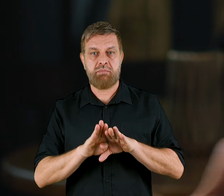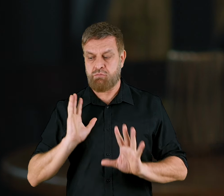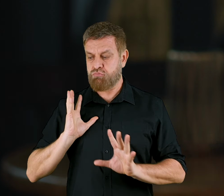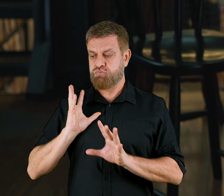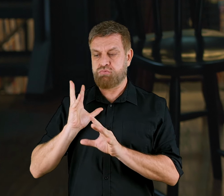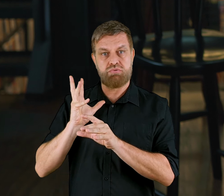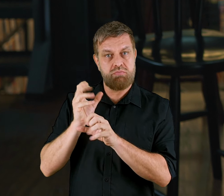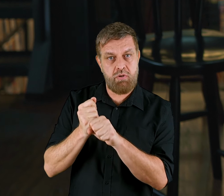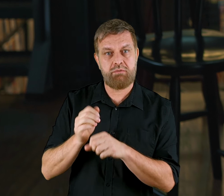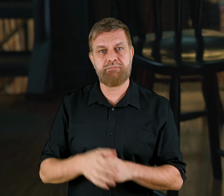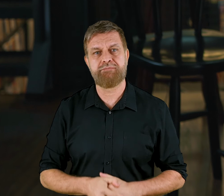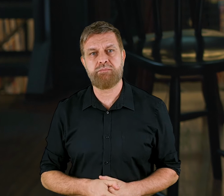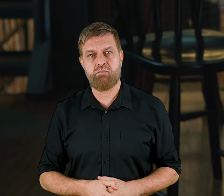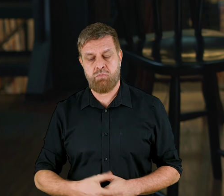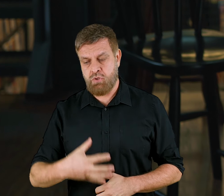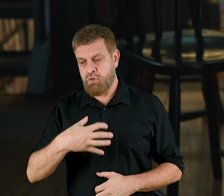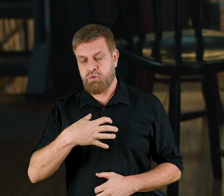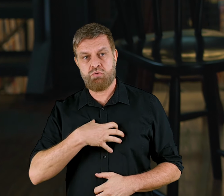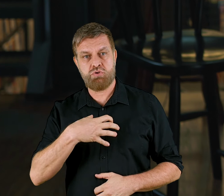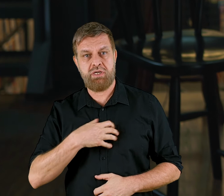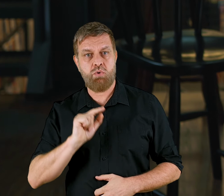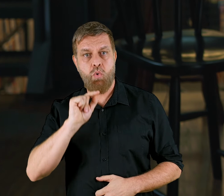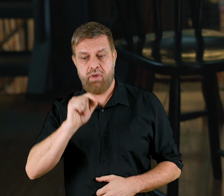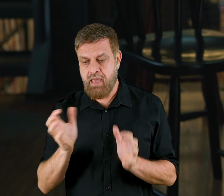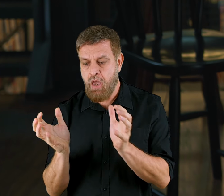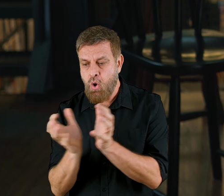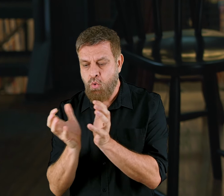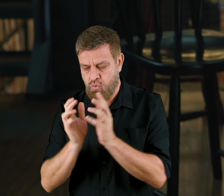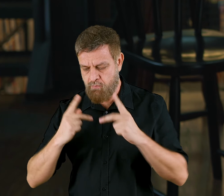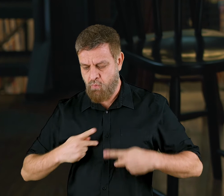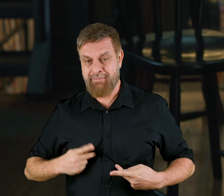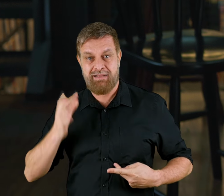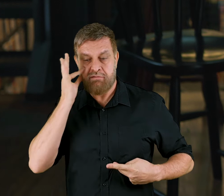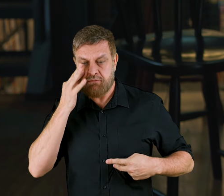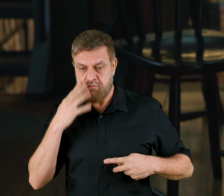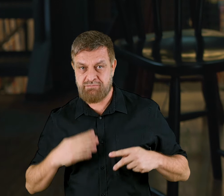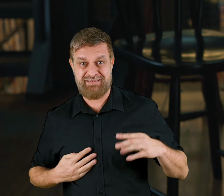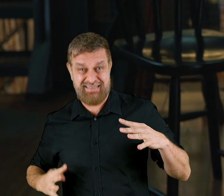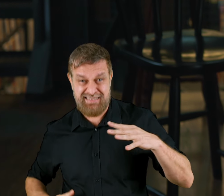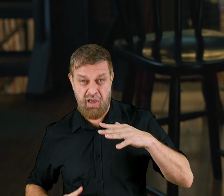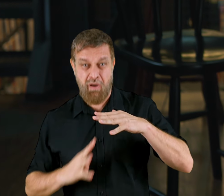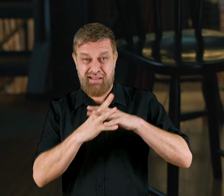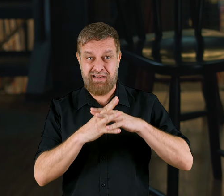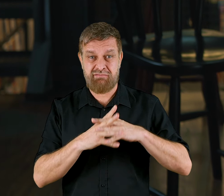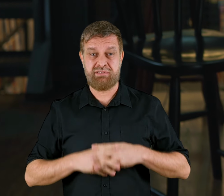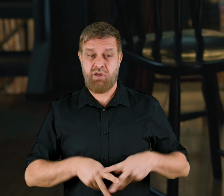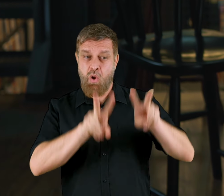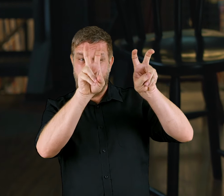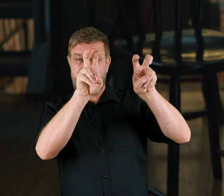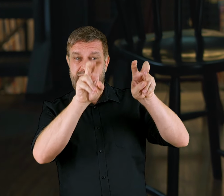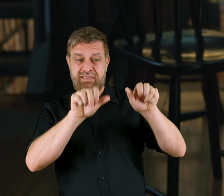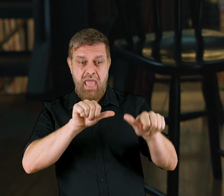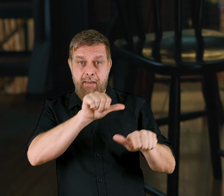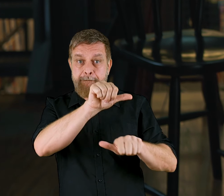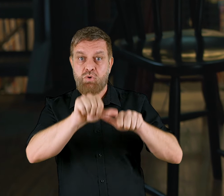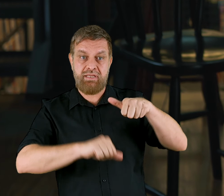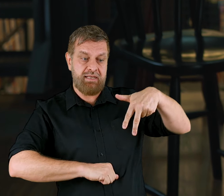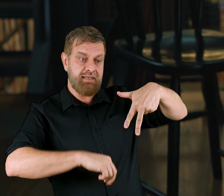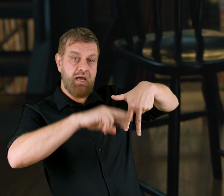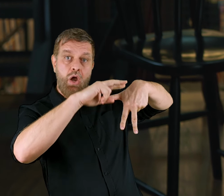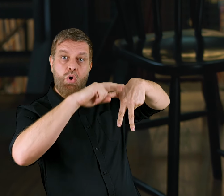todo. Então, de uma certa maneira, os transhumanistas eles estão lidando com questões que alterariam o gênero